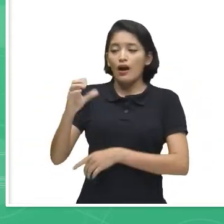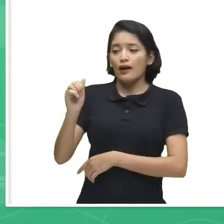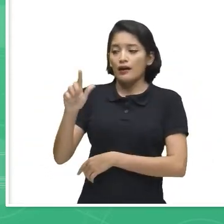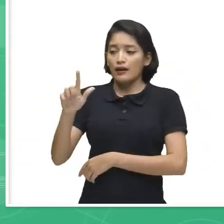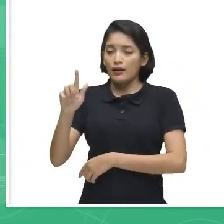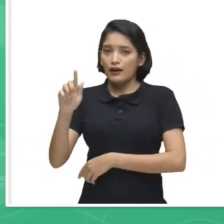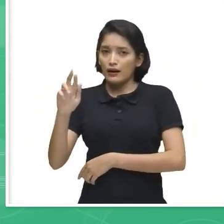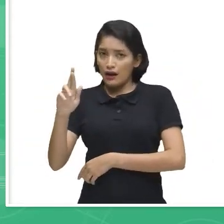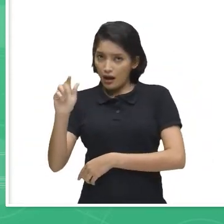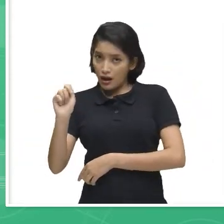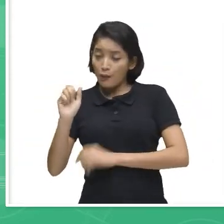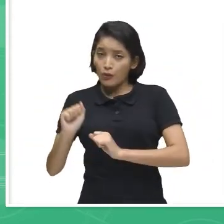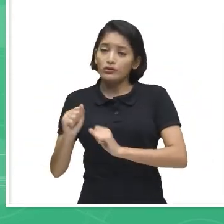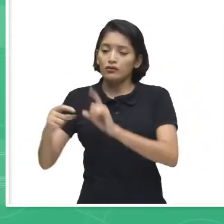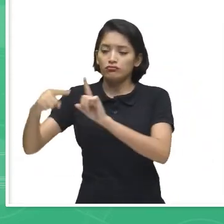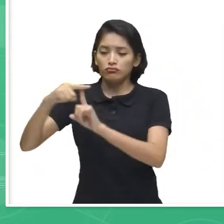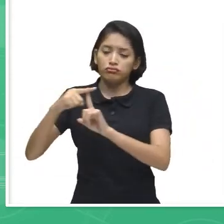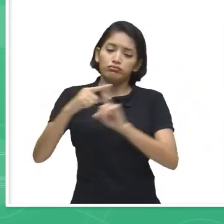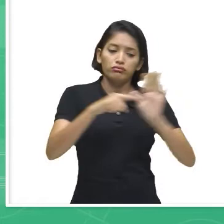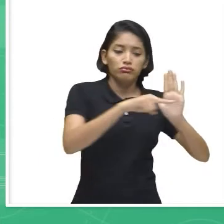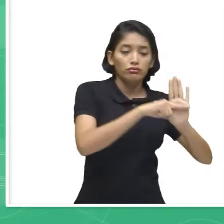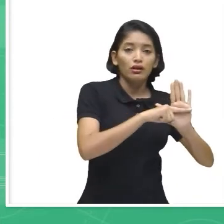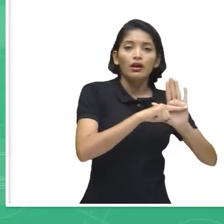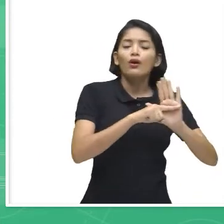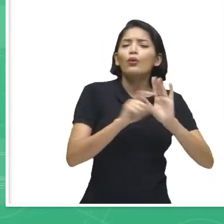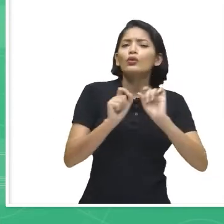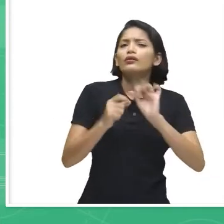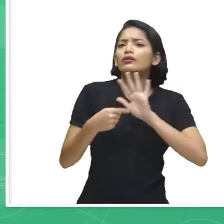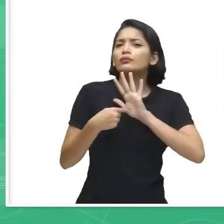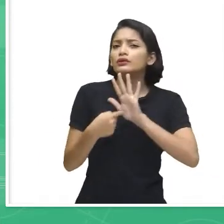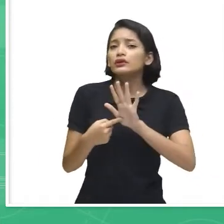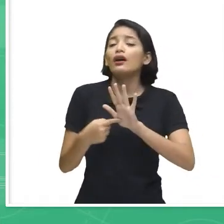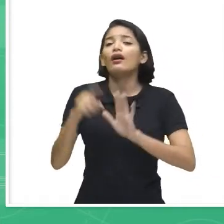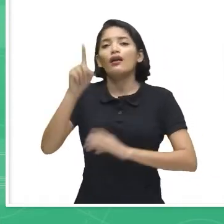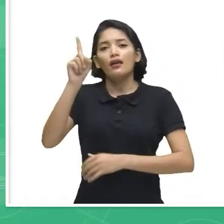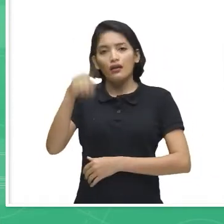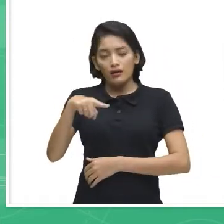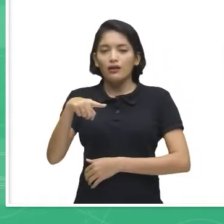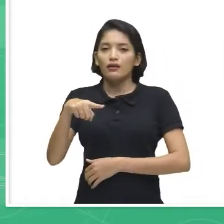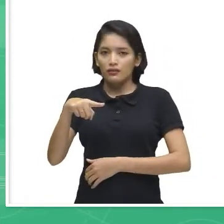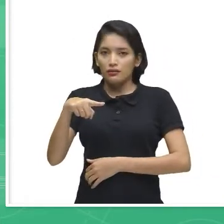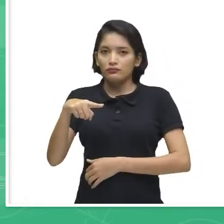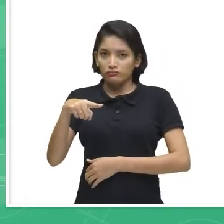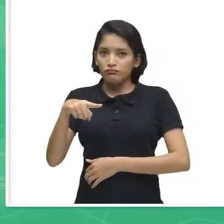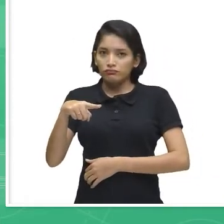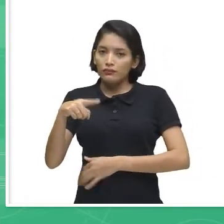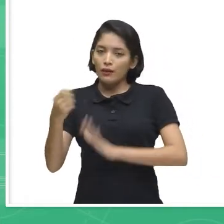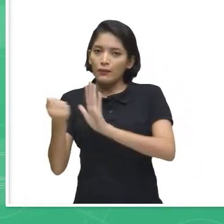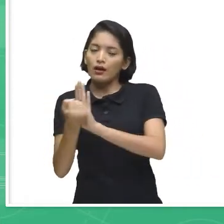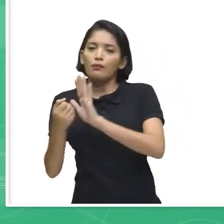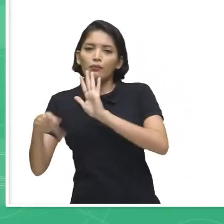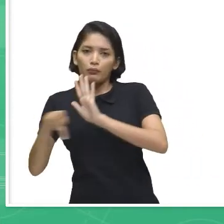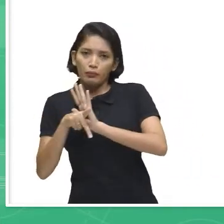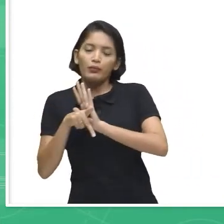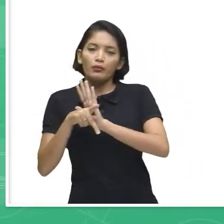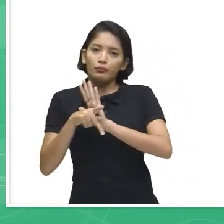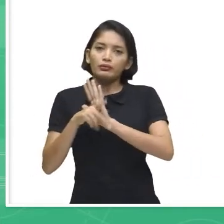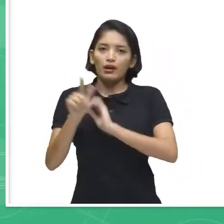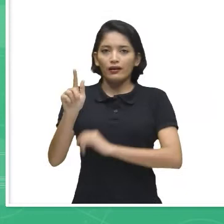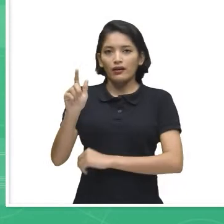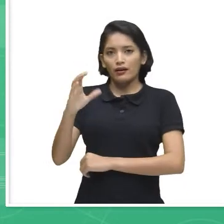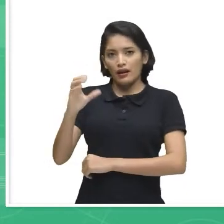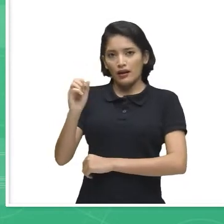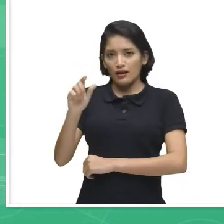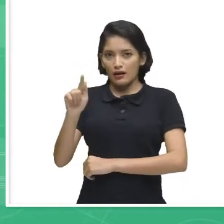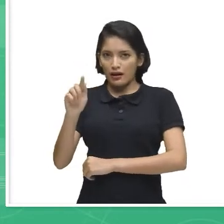negativo também. Quem vai determinar o sinal do potencial elétrico vai ser o sinal da carga elétrica geradora. Veja que ali